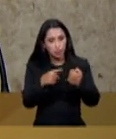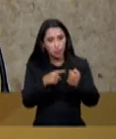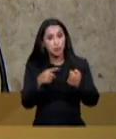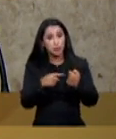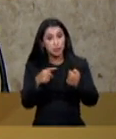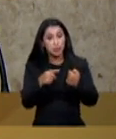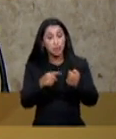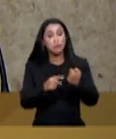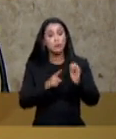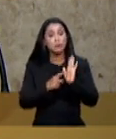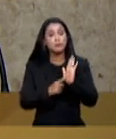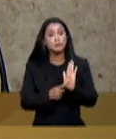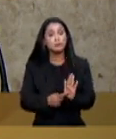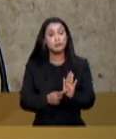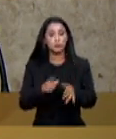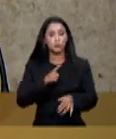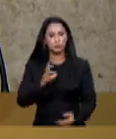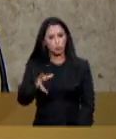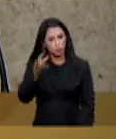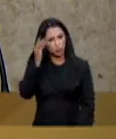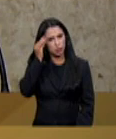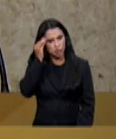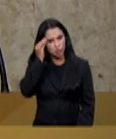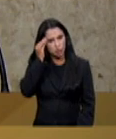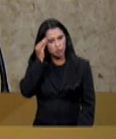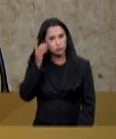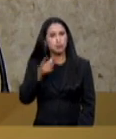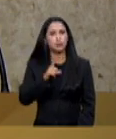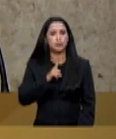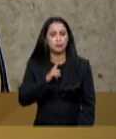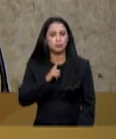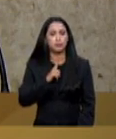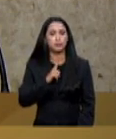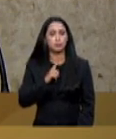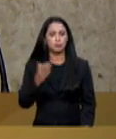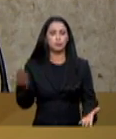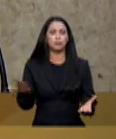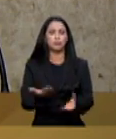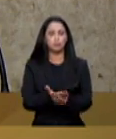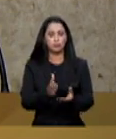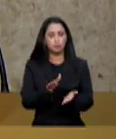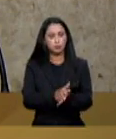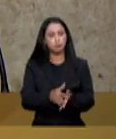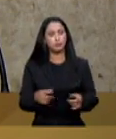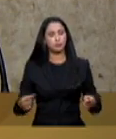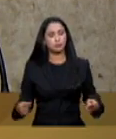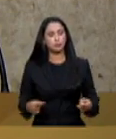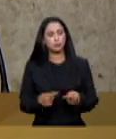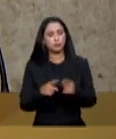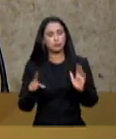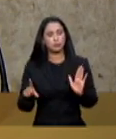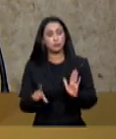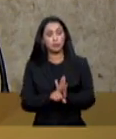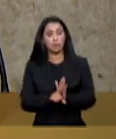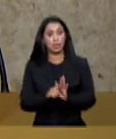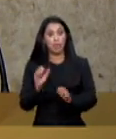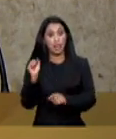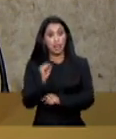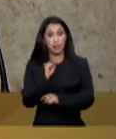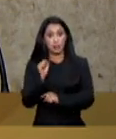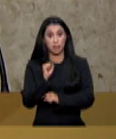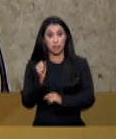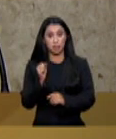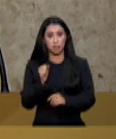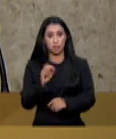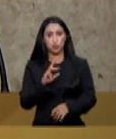um procedimento que, nos meus olhos de ver, atende ao devido processo legal diante da gravidade do fato. Eu não estou